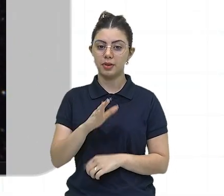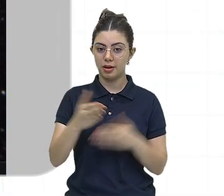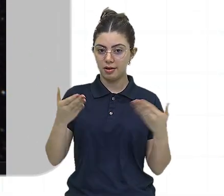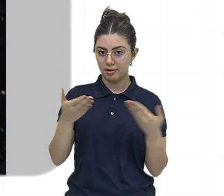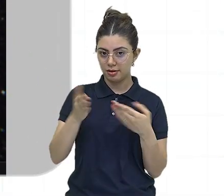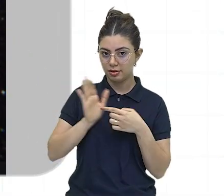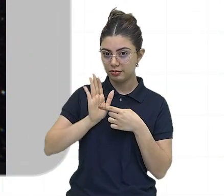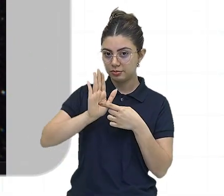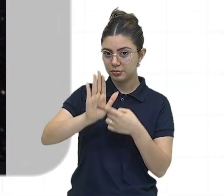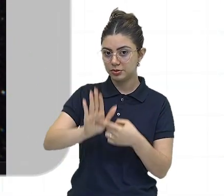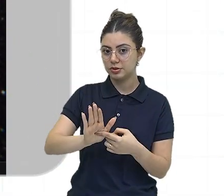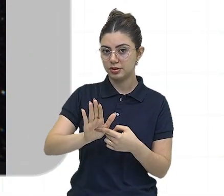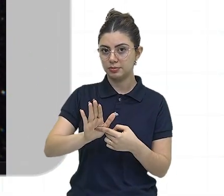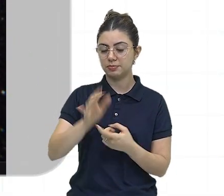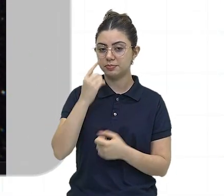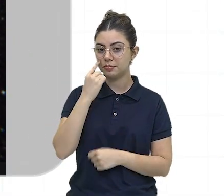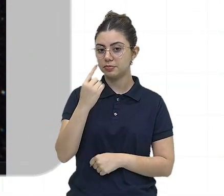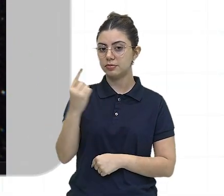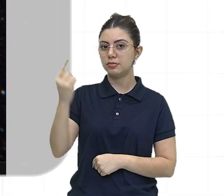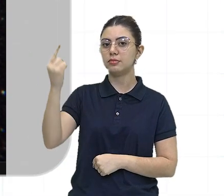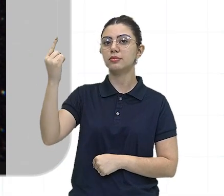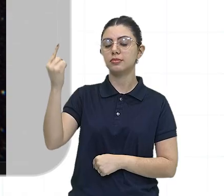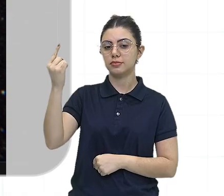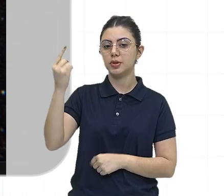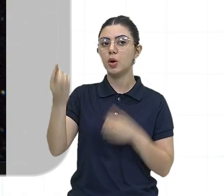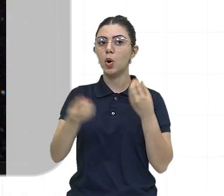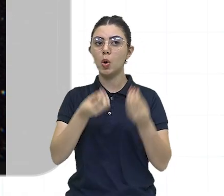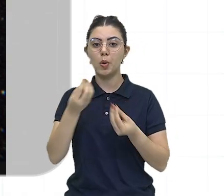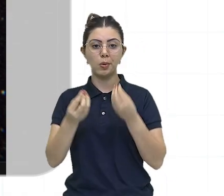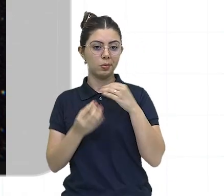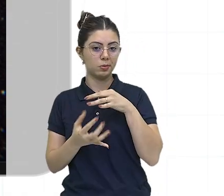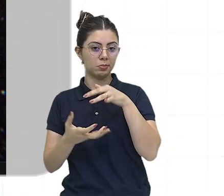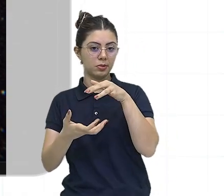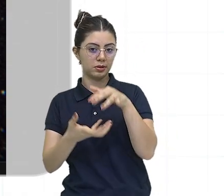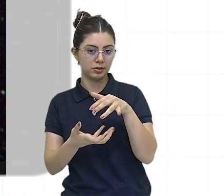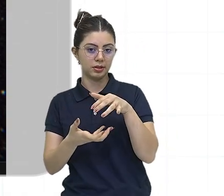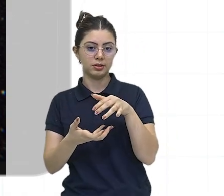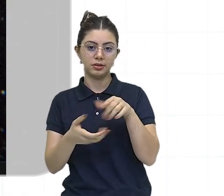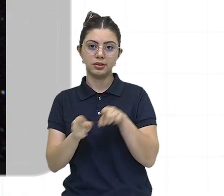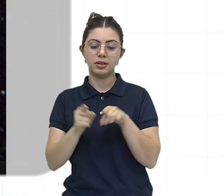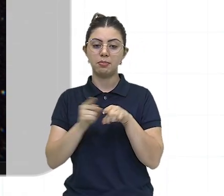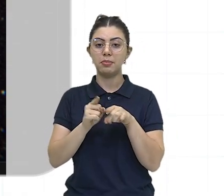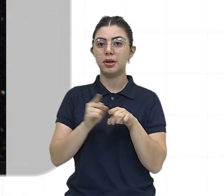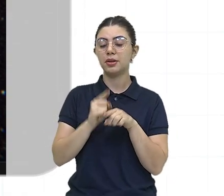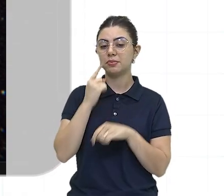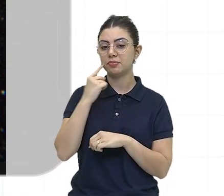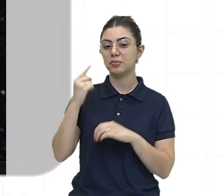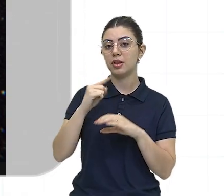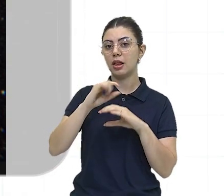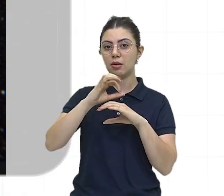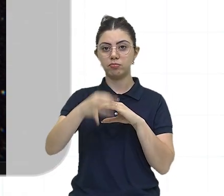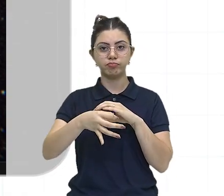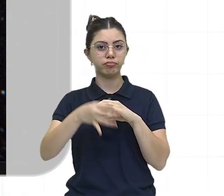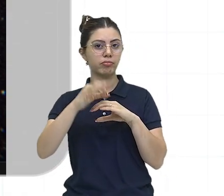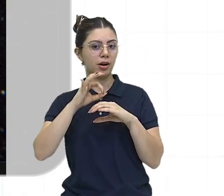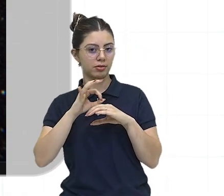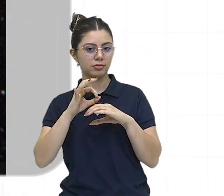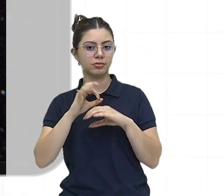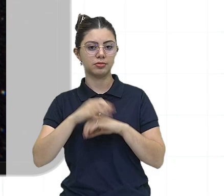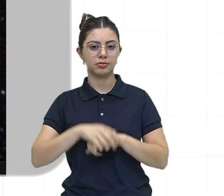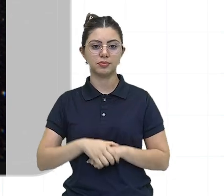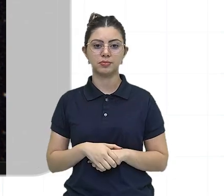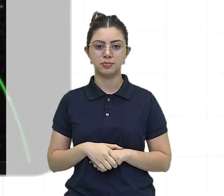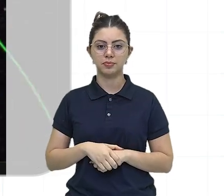animação, onde vemos aí a disposição dos planetas e Marte, sendo o último planeta telúrico. E a gente vai